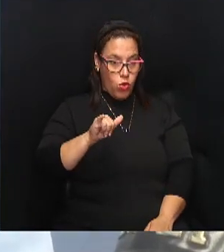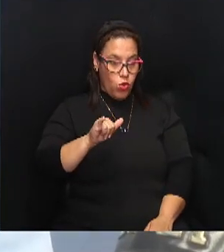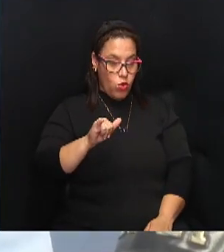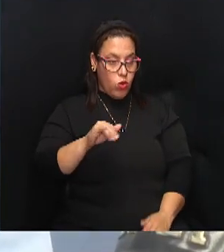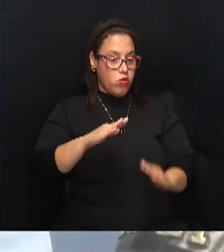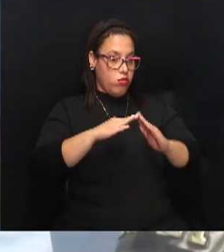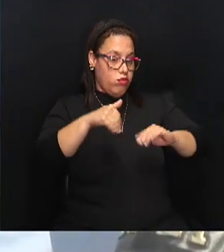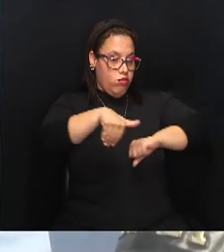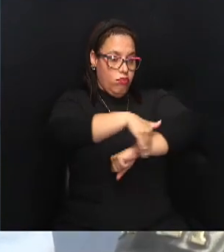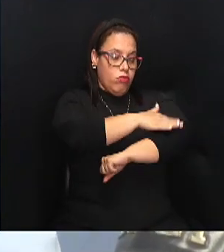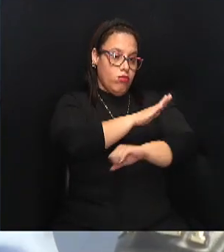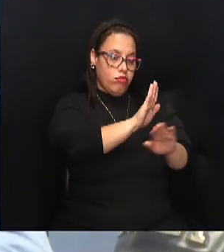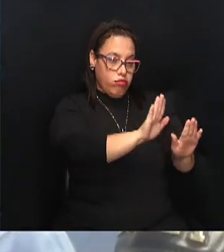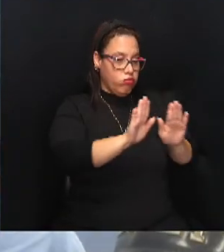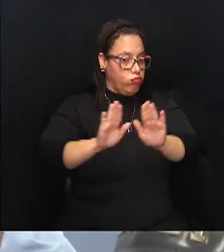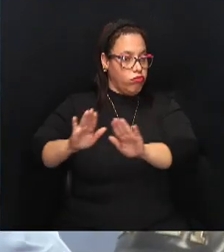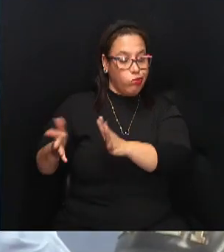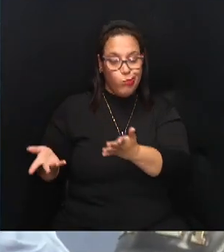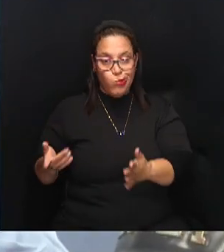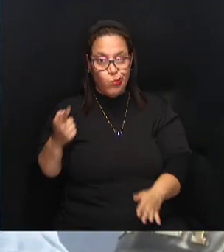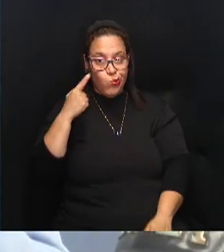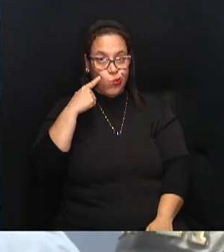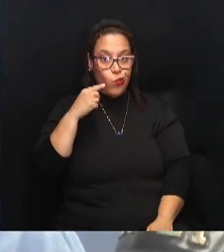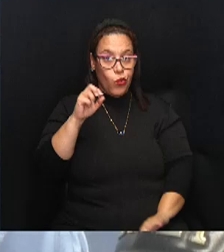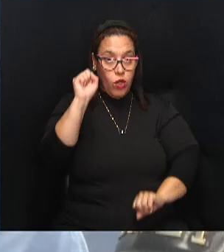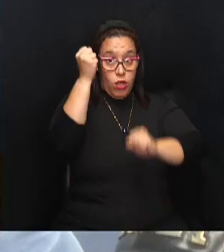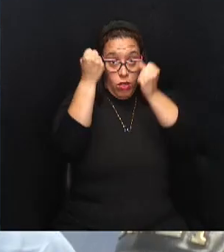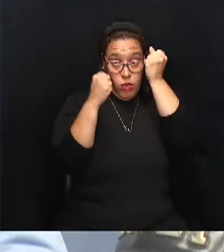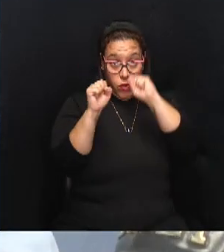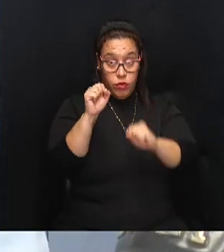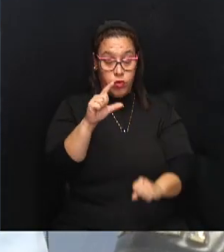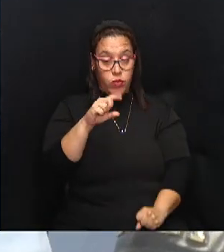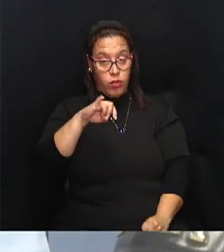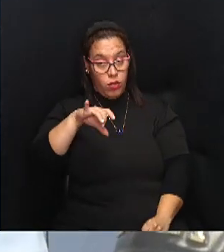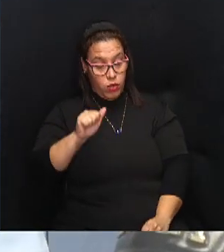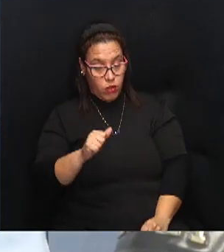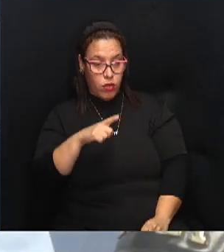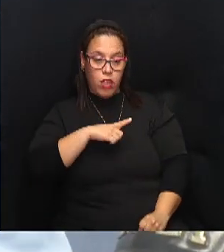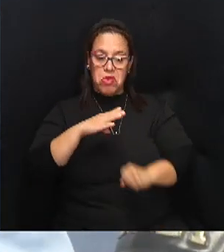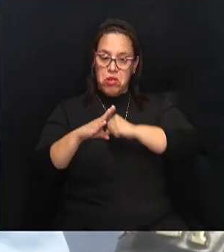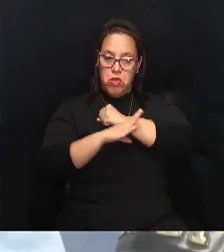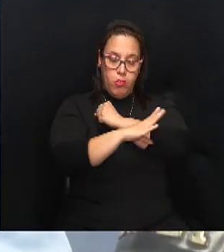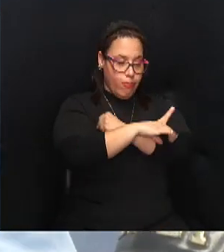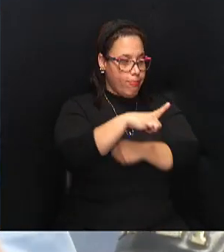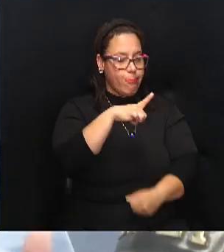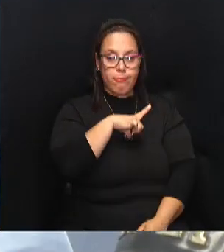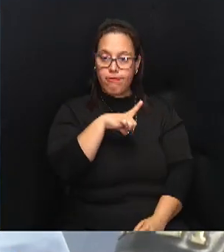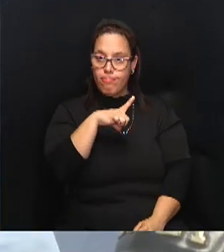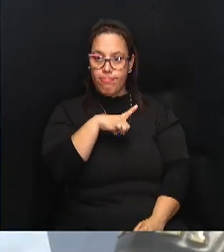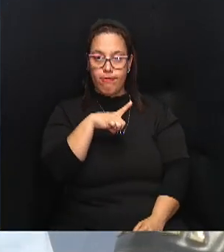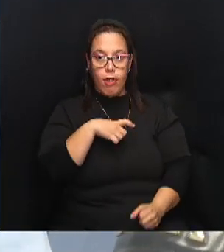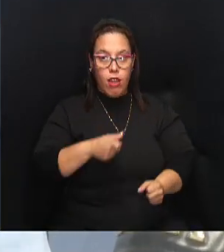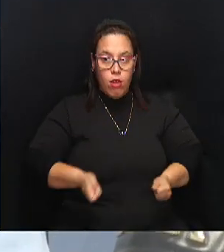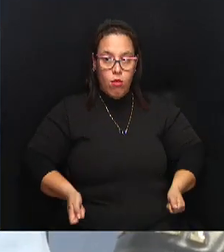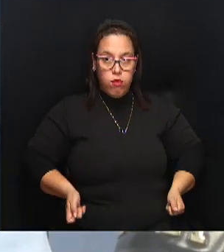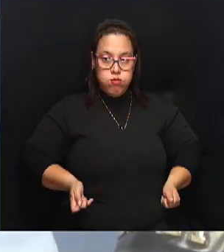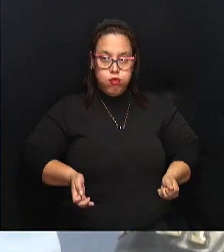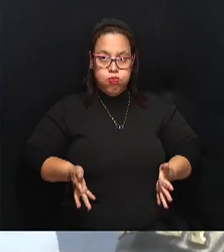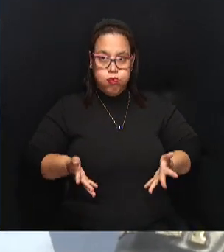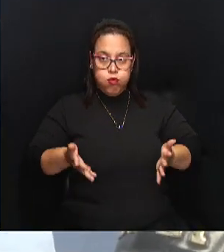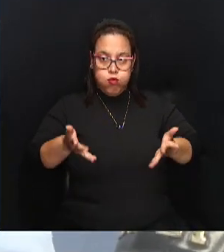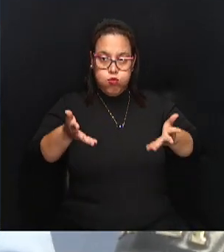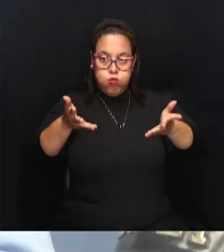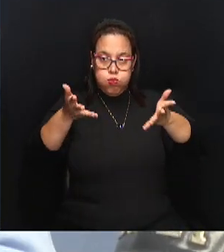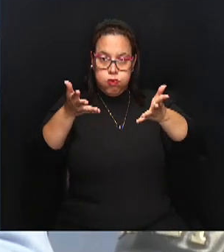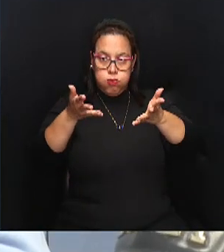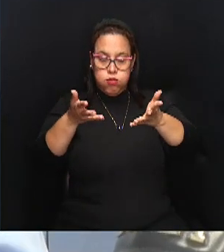seu redor. Né? Então você vai na Vila Industrial, tem. Você vai em outros bairros, tem. Então é algo que está se proliferando, é algo que o